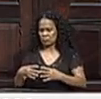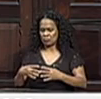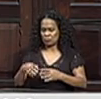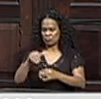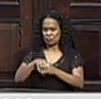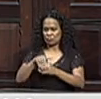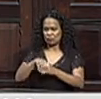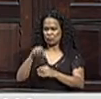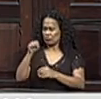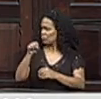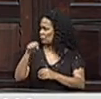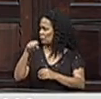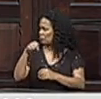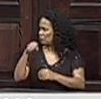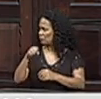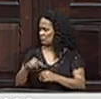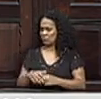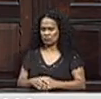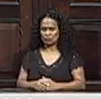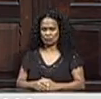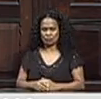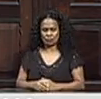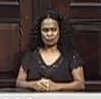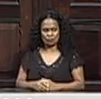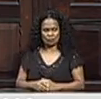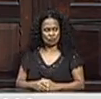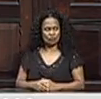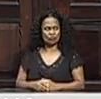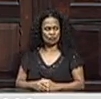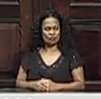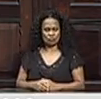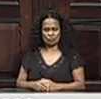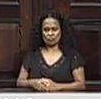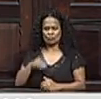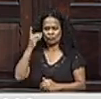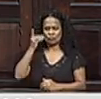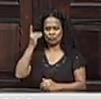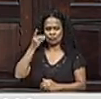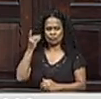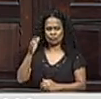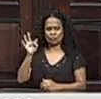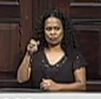favorável. Pela Comissão de Minas e Energia, deputado Felipe Soares.